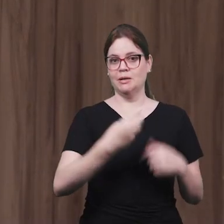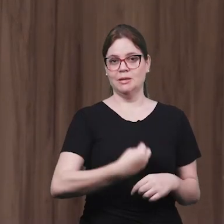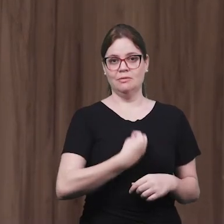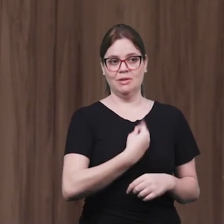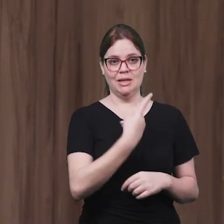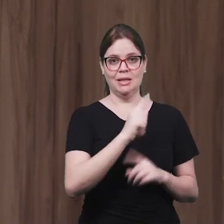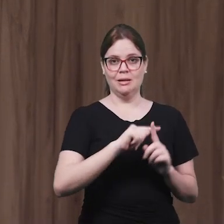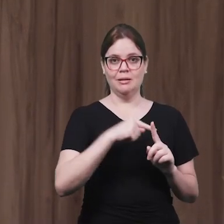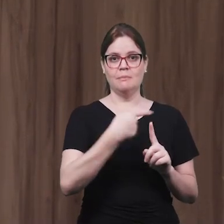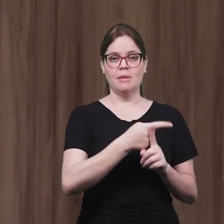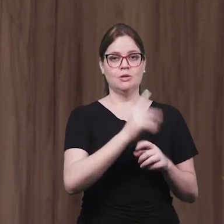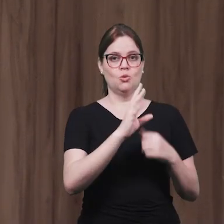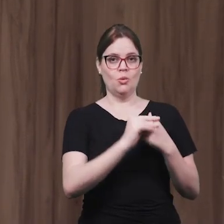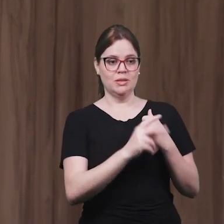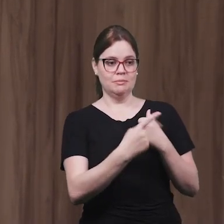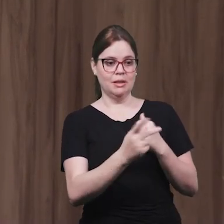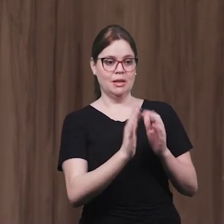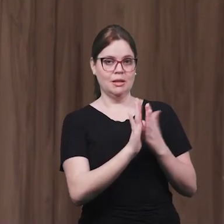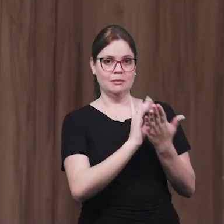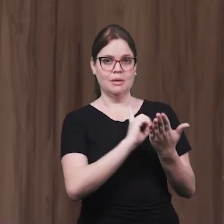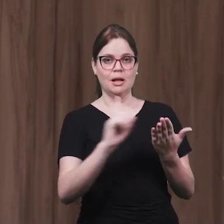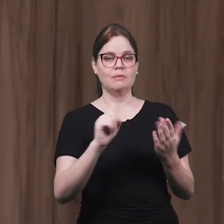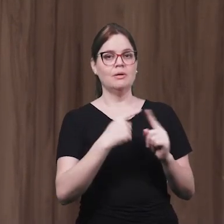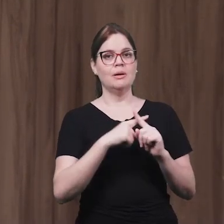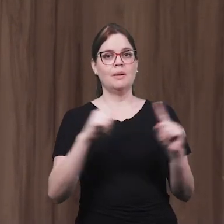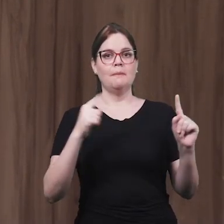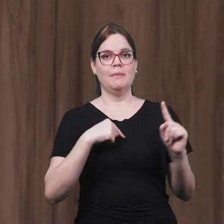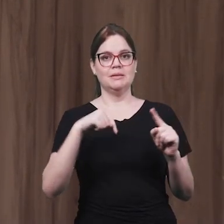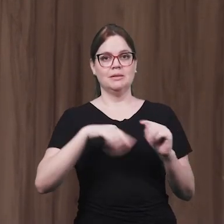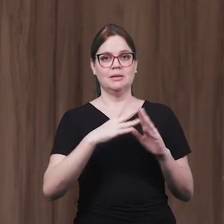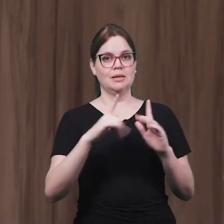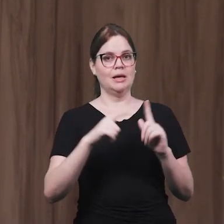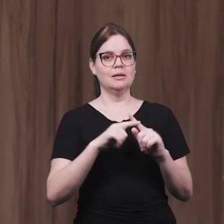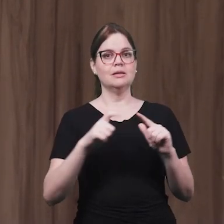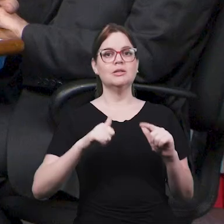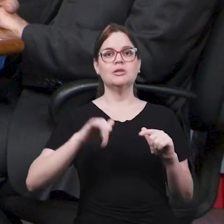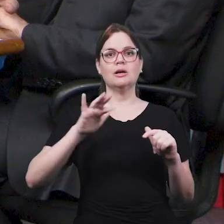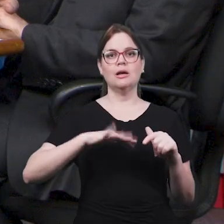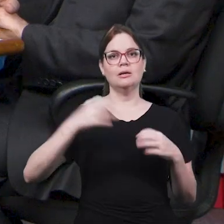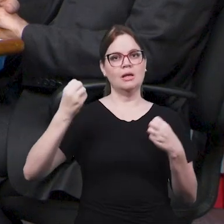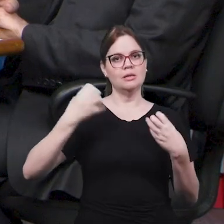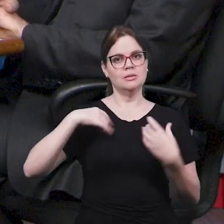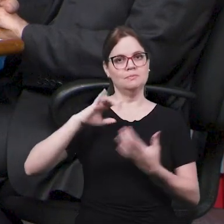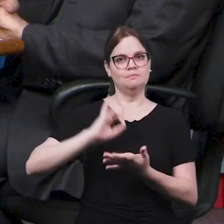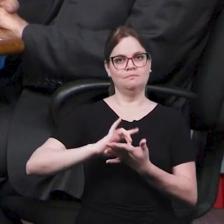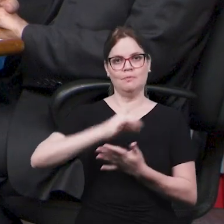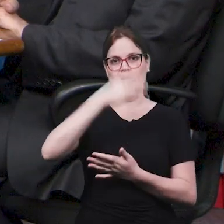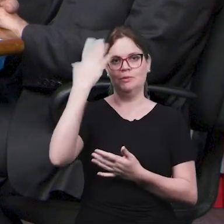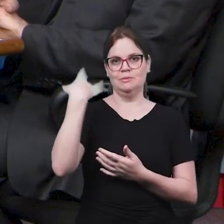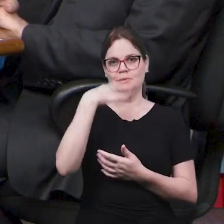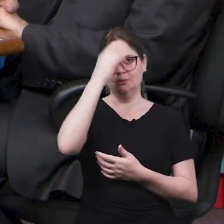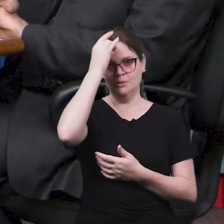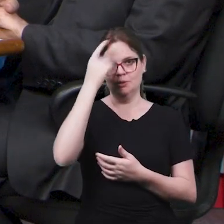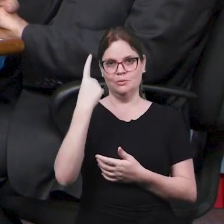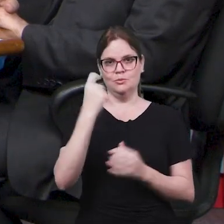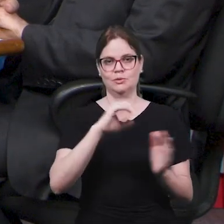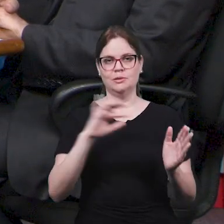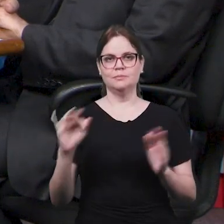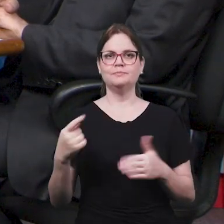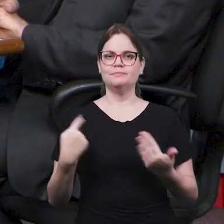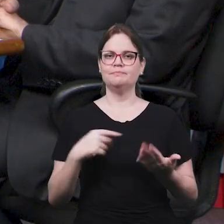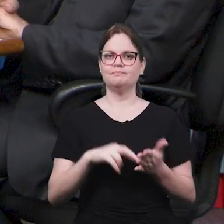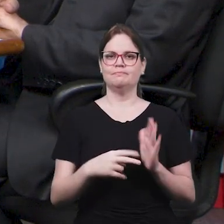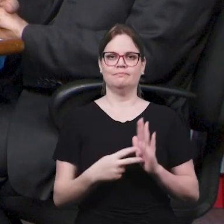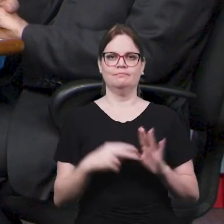dela, porque obra só o Espírito Santo ensina. Isso realmente tem um sentido muito especial,